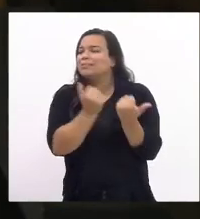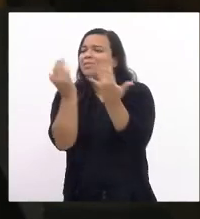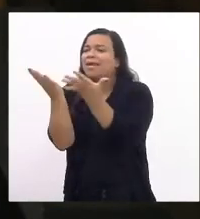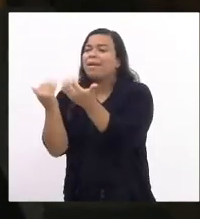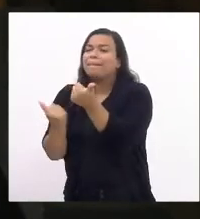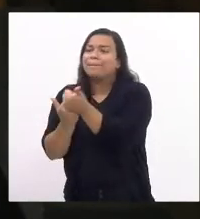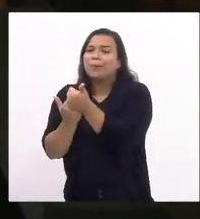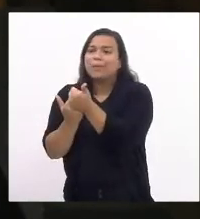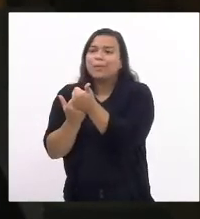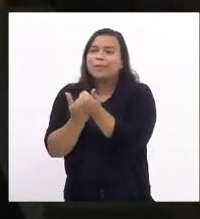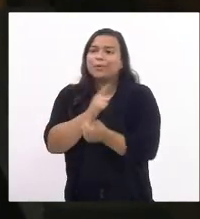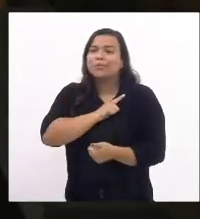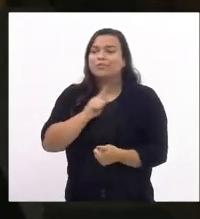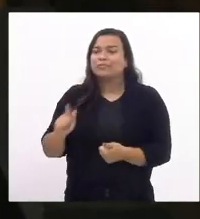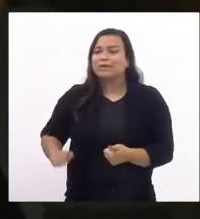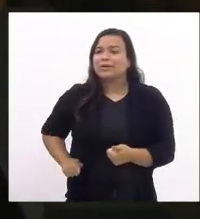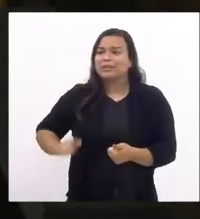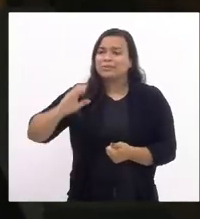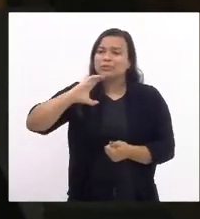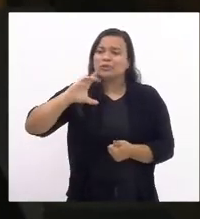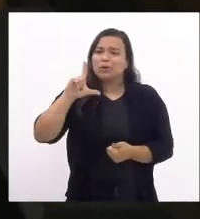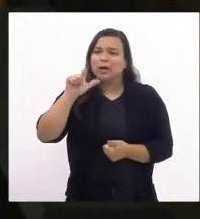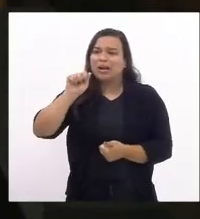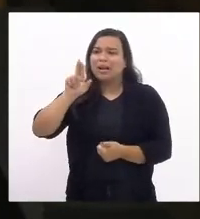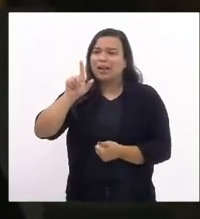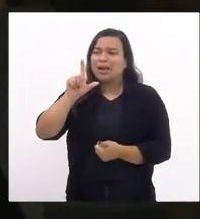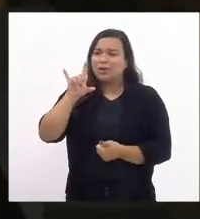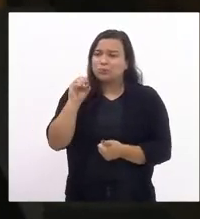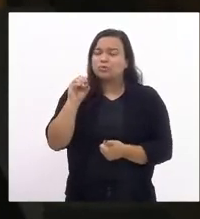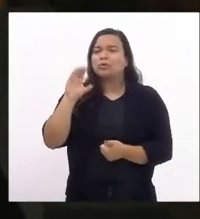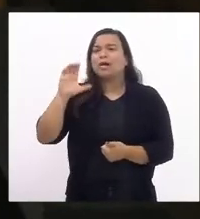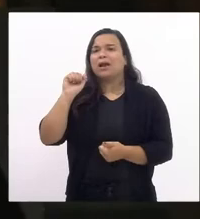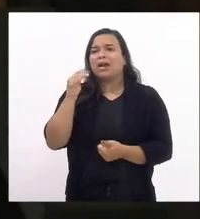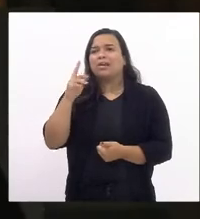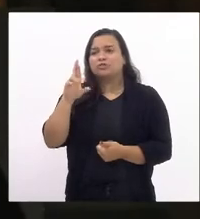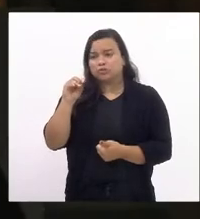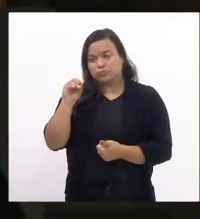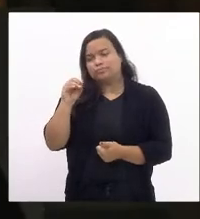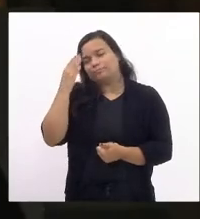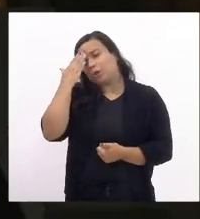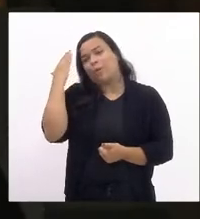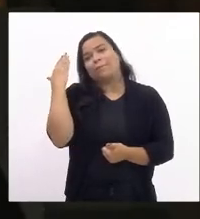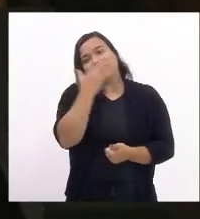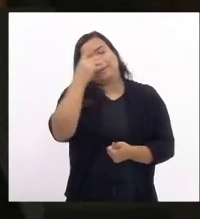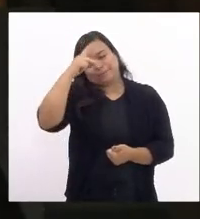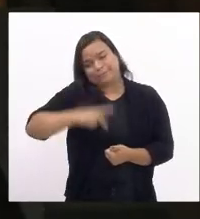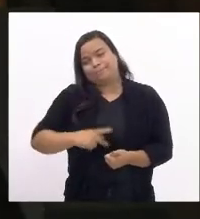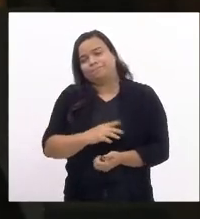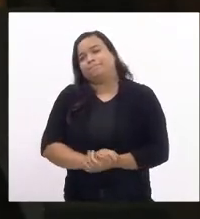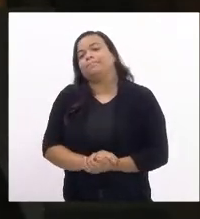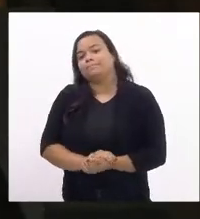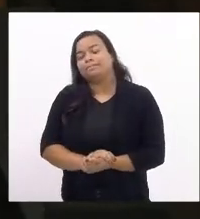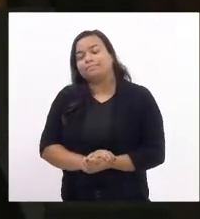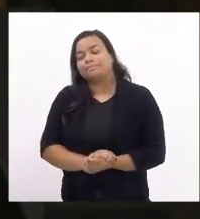o governador Cláudio Castro, que é o PSDB. Muito obrigado, senhor presidente.